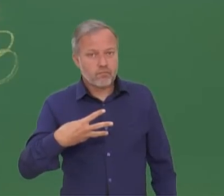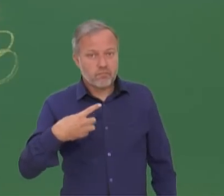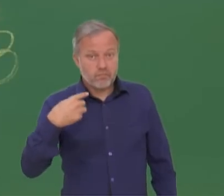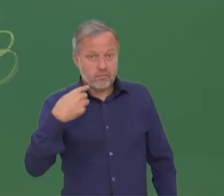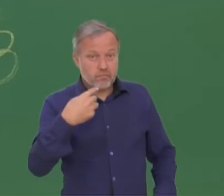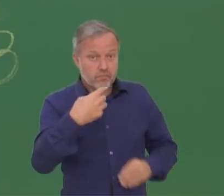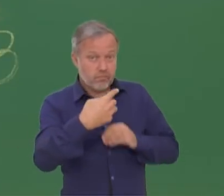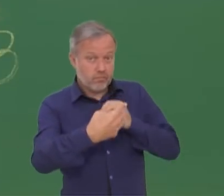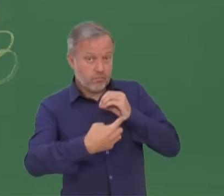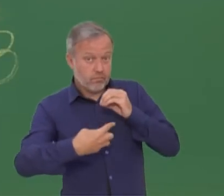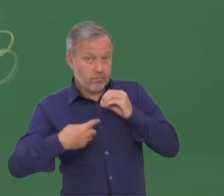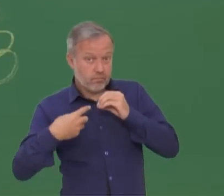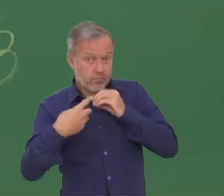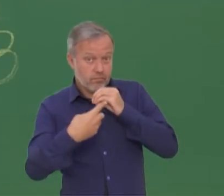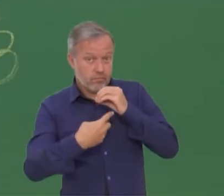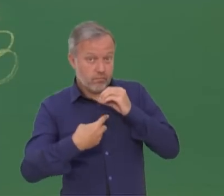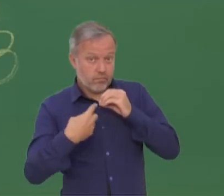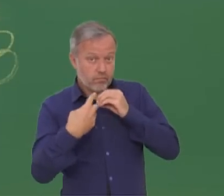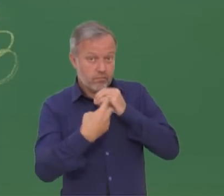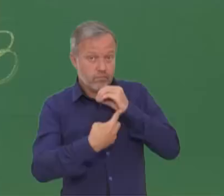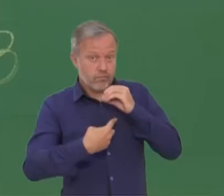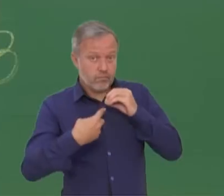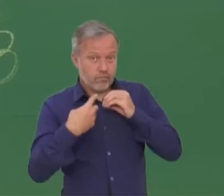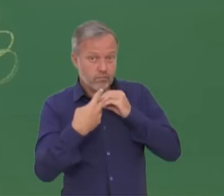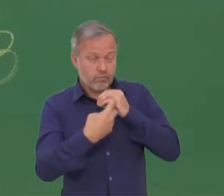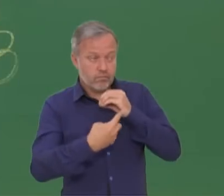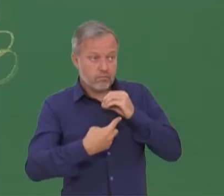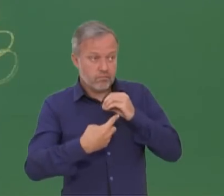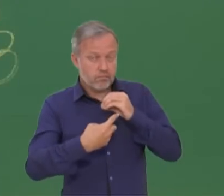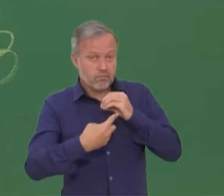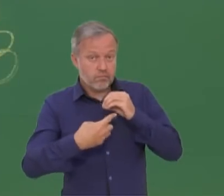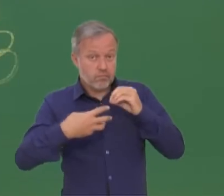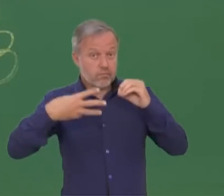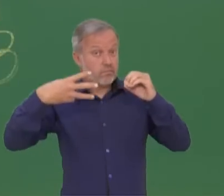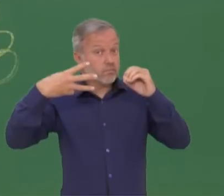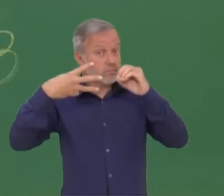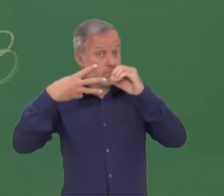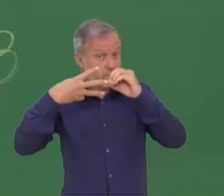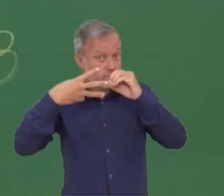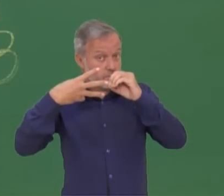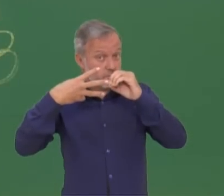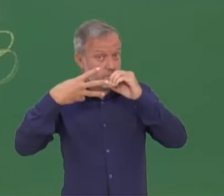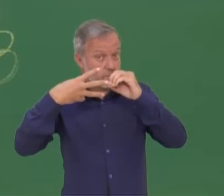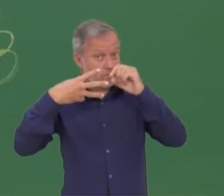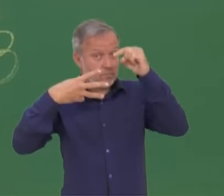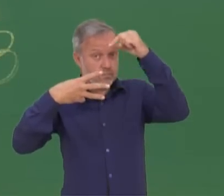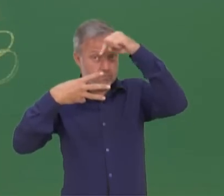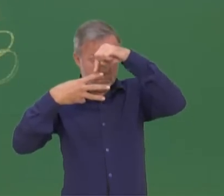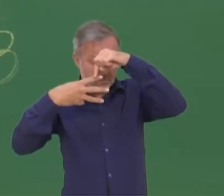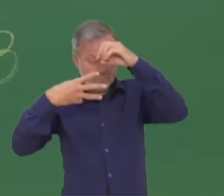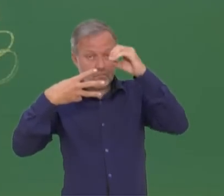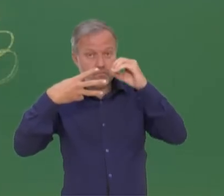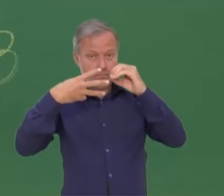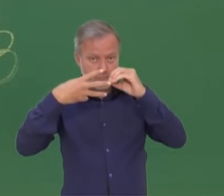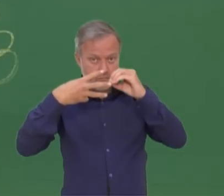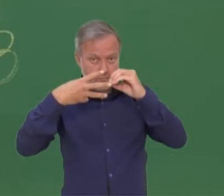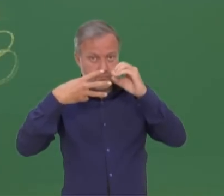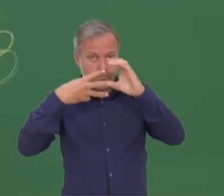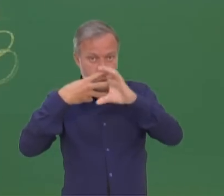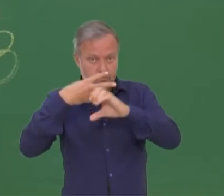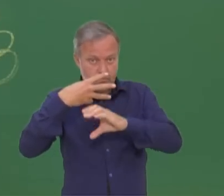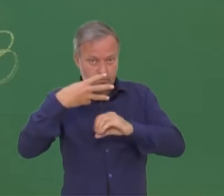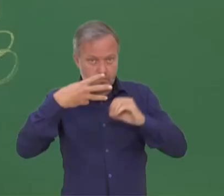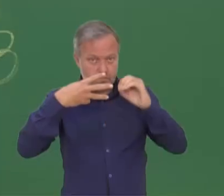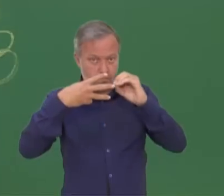circular, representando a terceira parte da nossa célula. Então, mas Fabiano, eu não sei desenhar diferente, a célula não tem